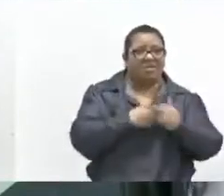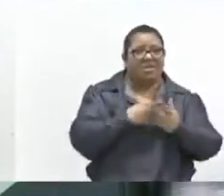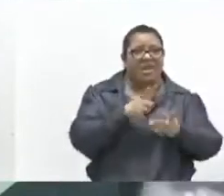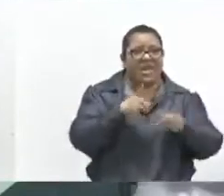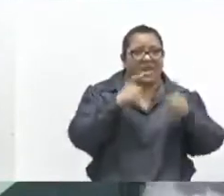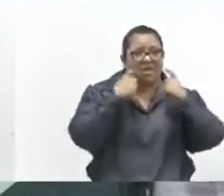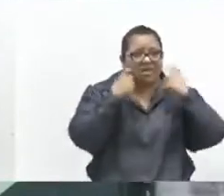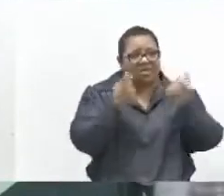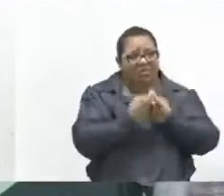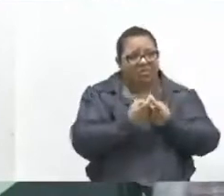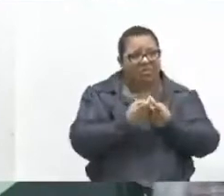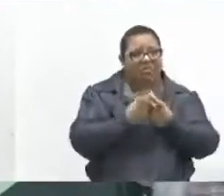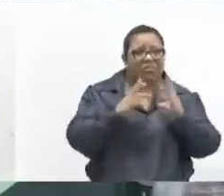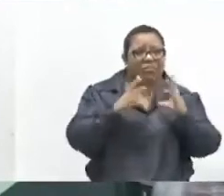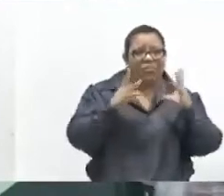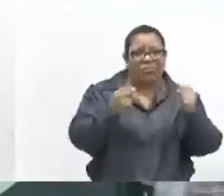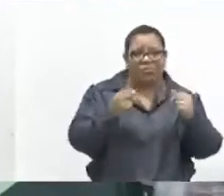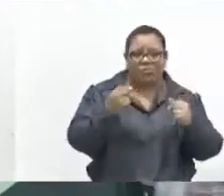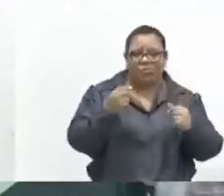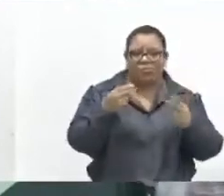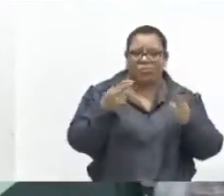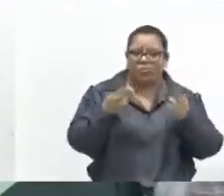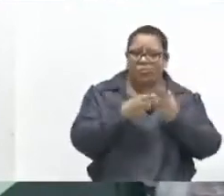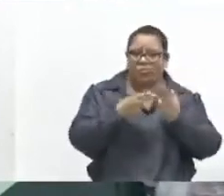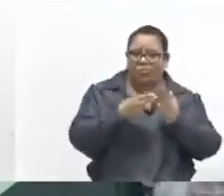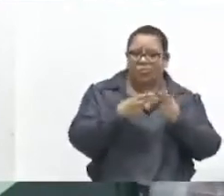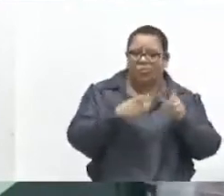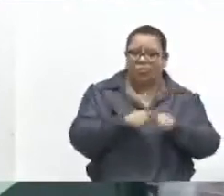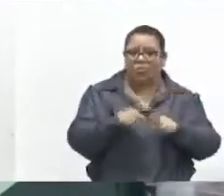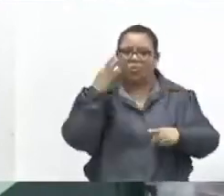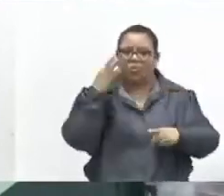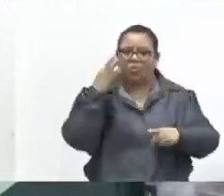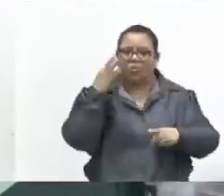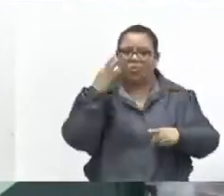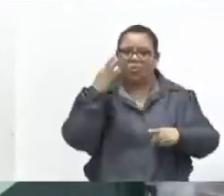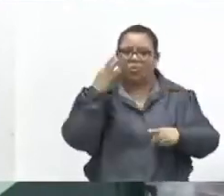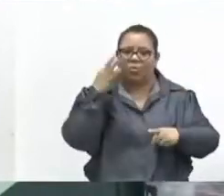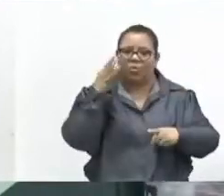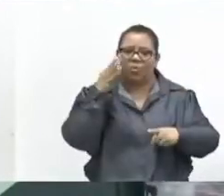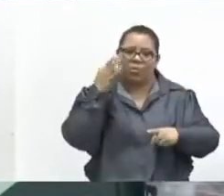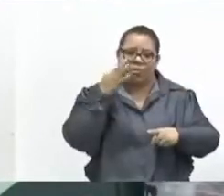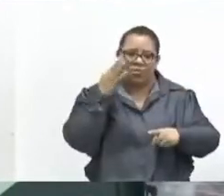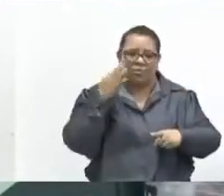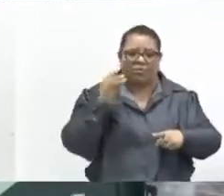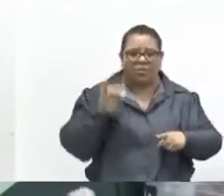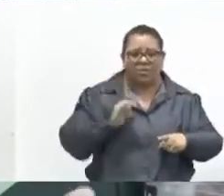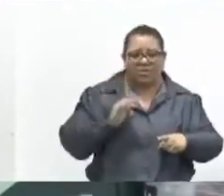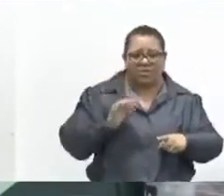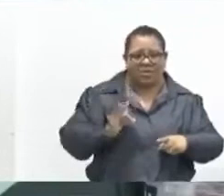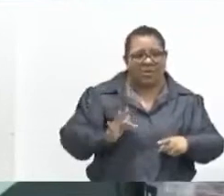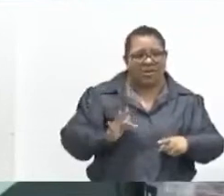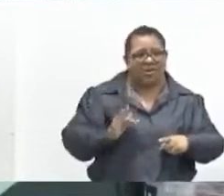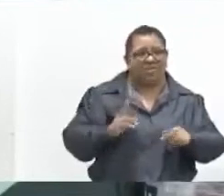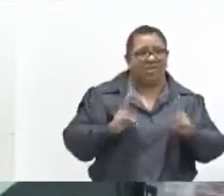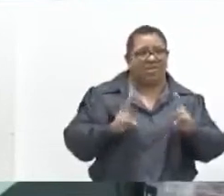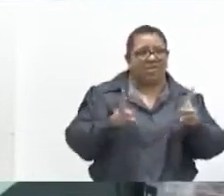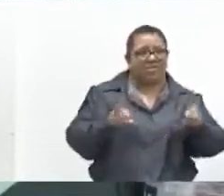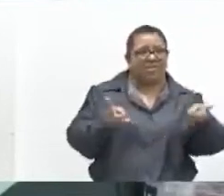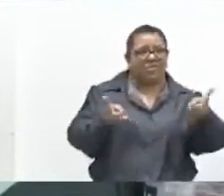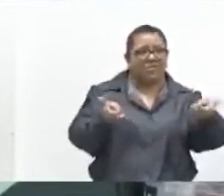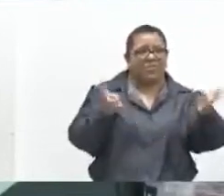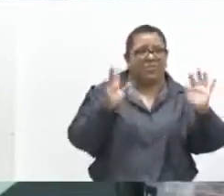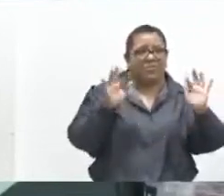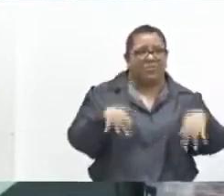e da UNEMAT, e foi elencado alguns pontos, né, que são necessários, que é a bolsa permanência, por estudante permanecer na